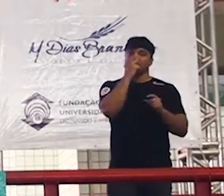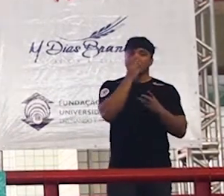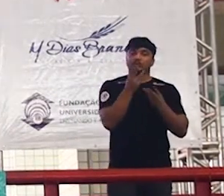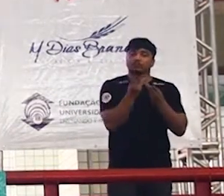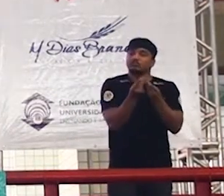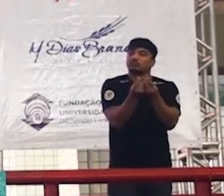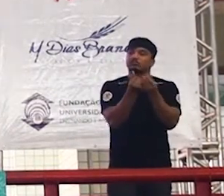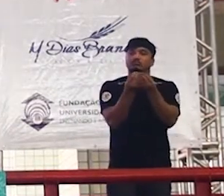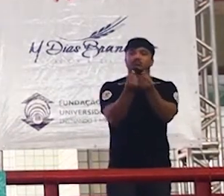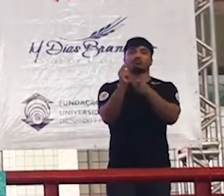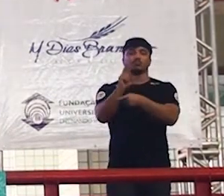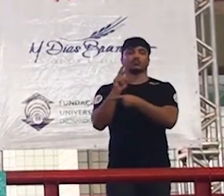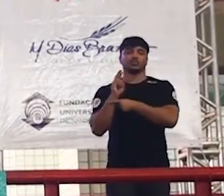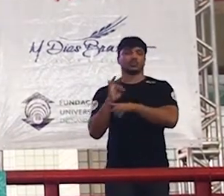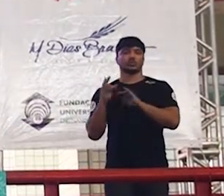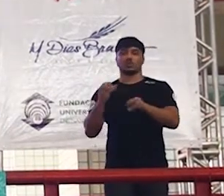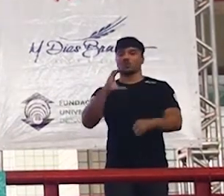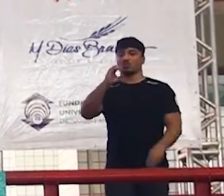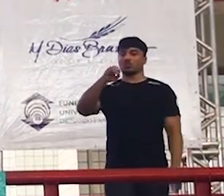pura.